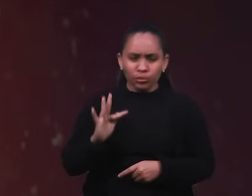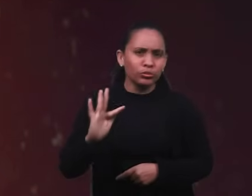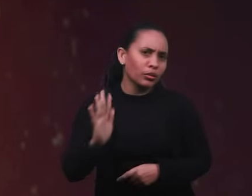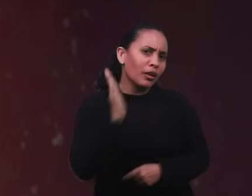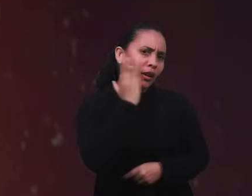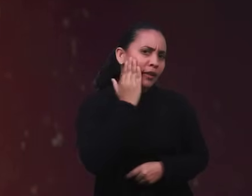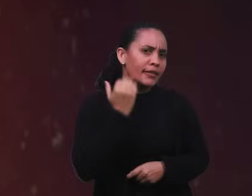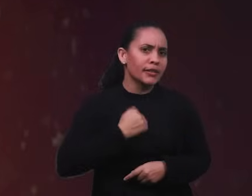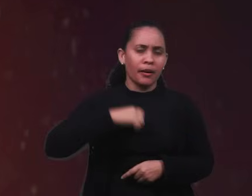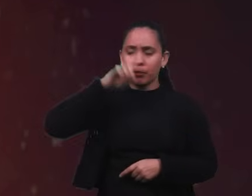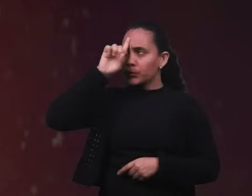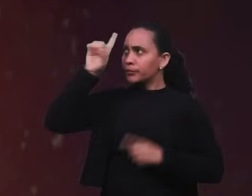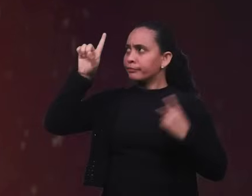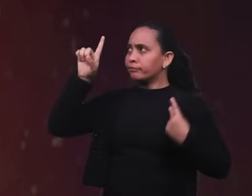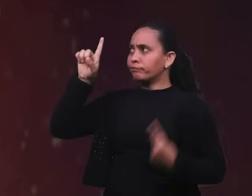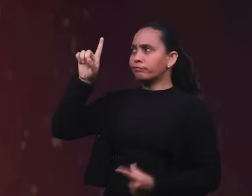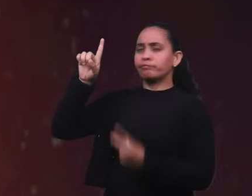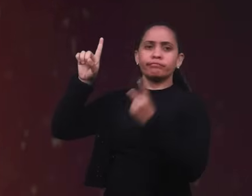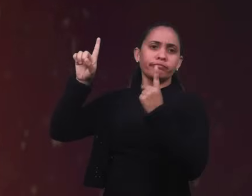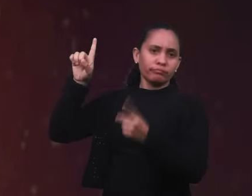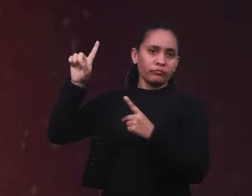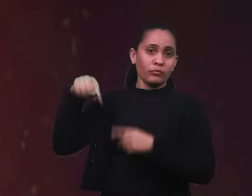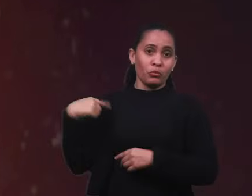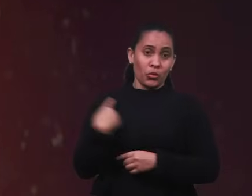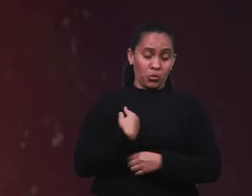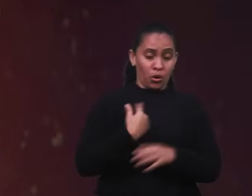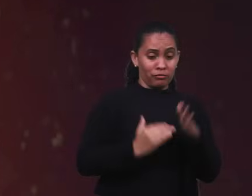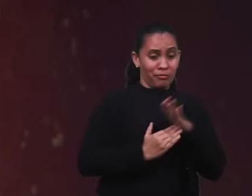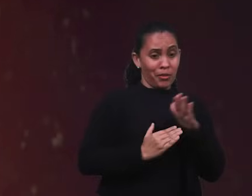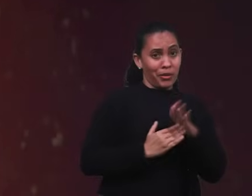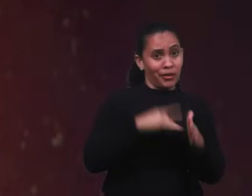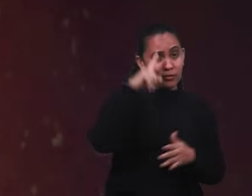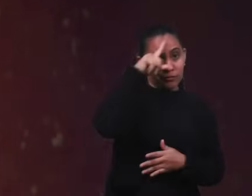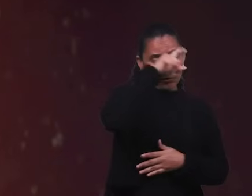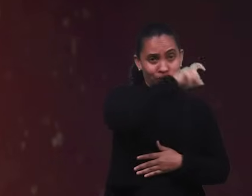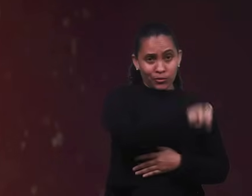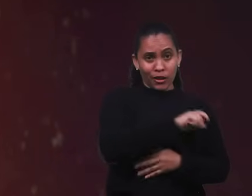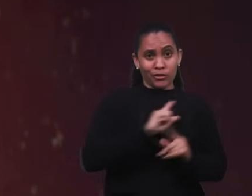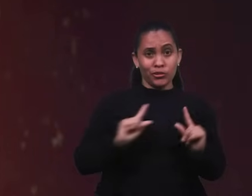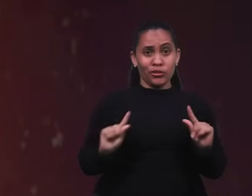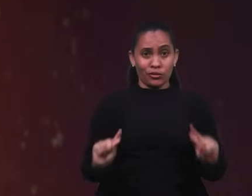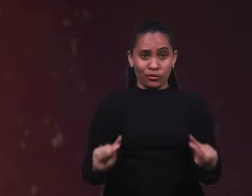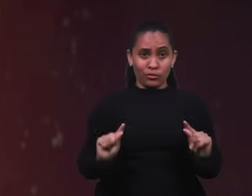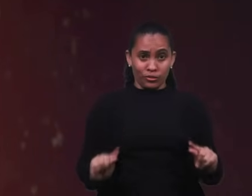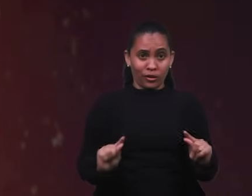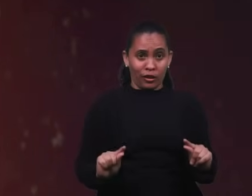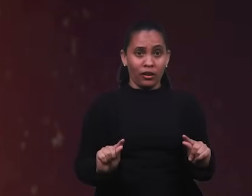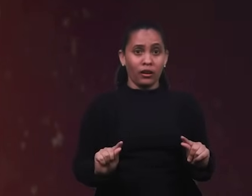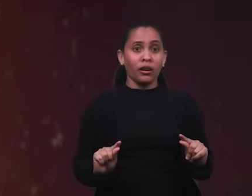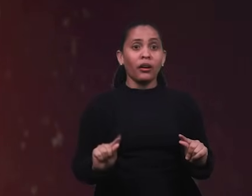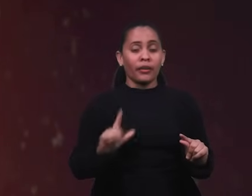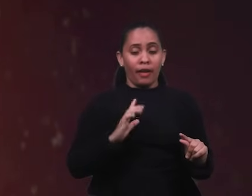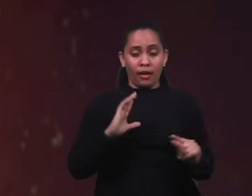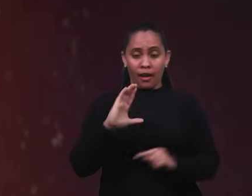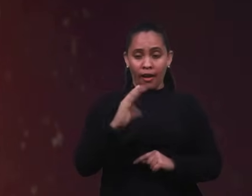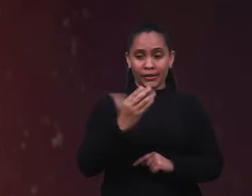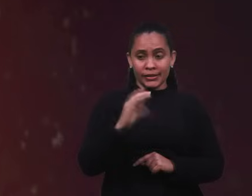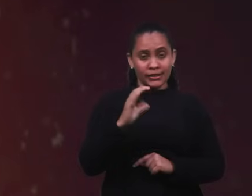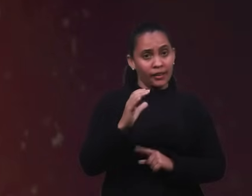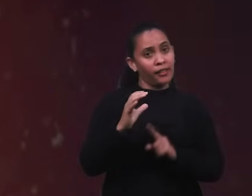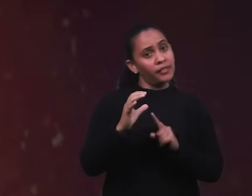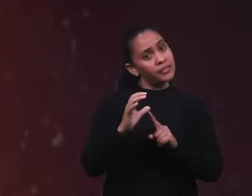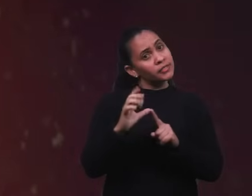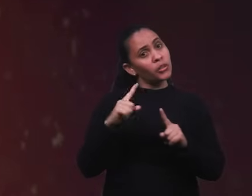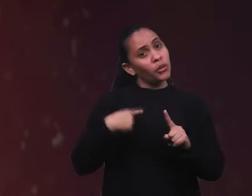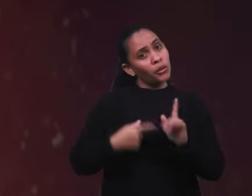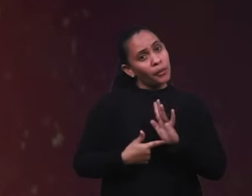Sim. Nós temos, por exemplo, dificuldade, a gente não consegue, dentro daquilo que é a progressão da ciência mesmo, daquilo que